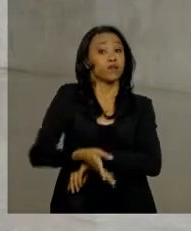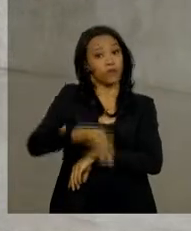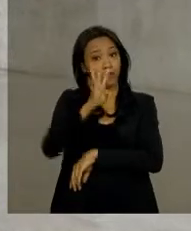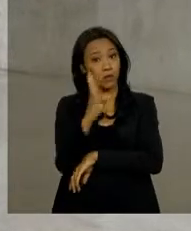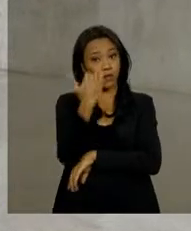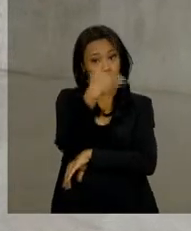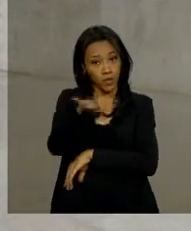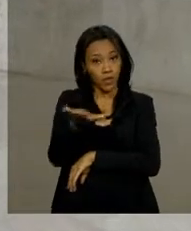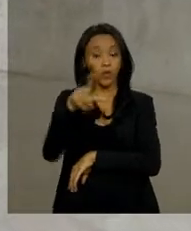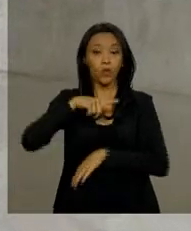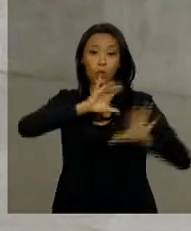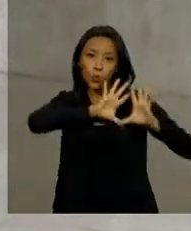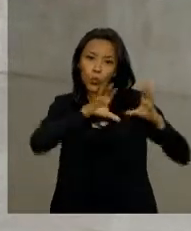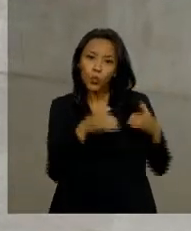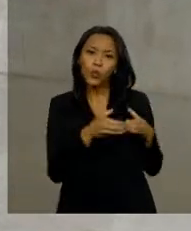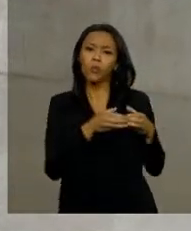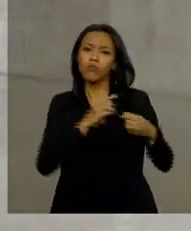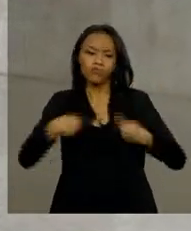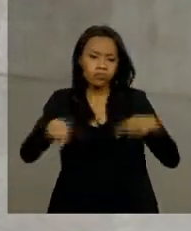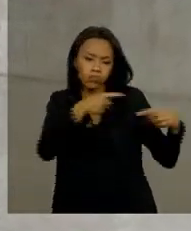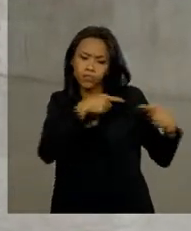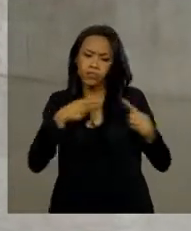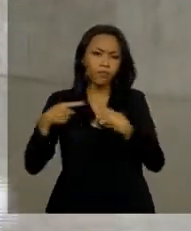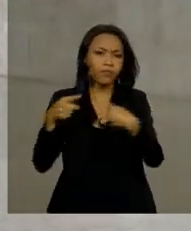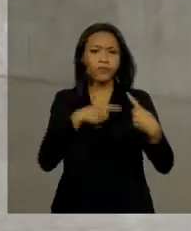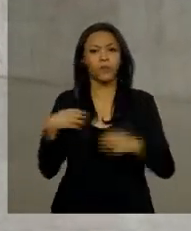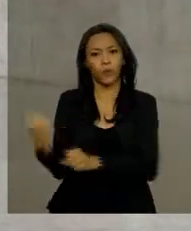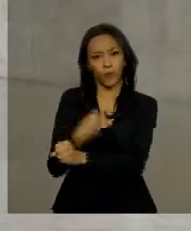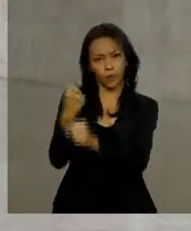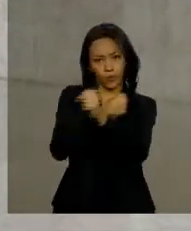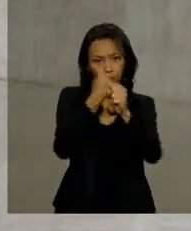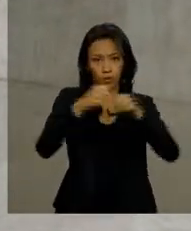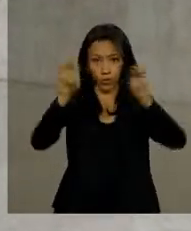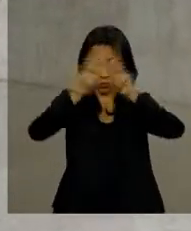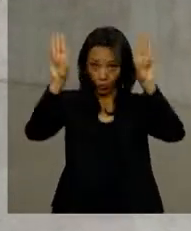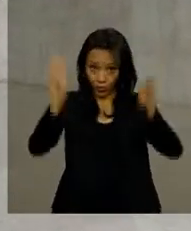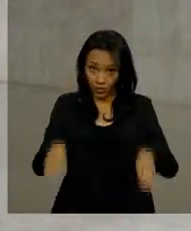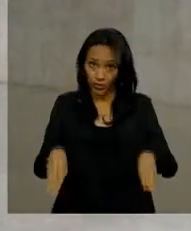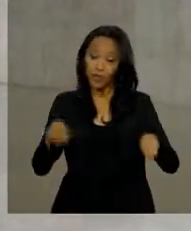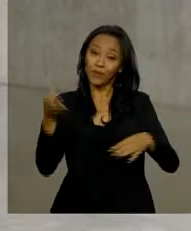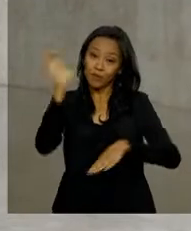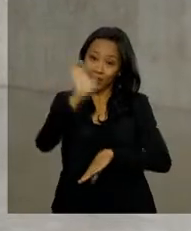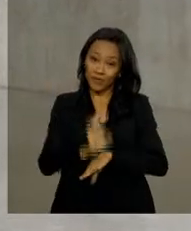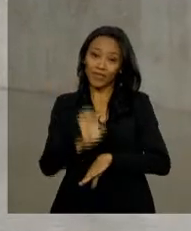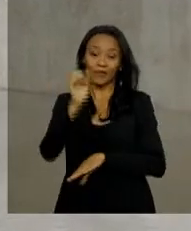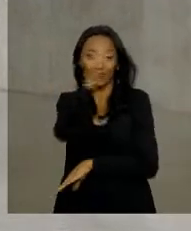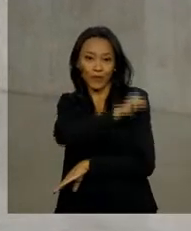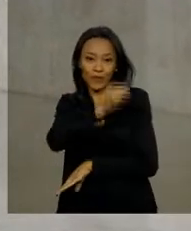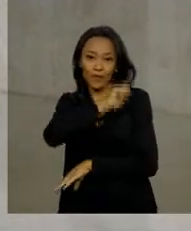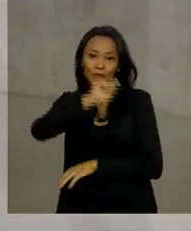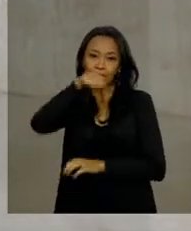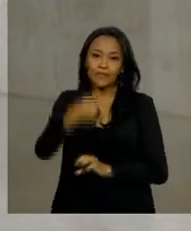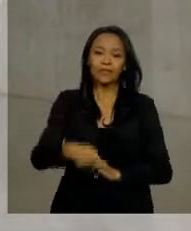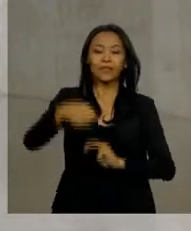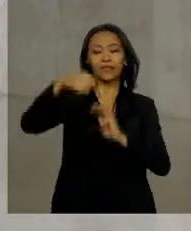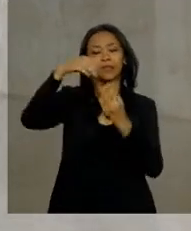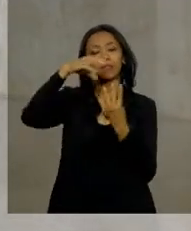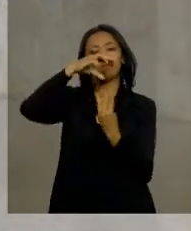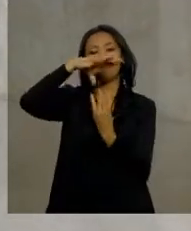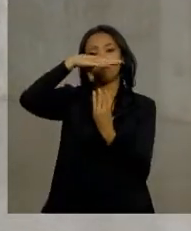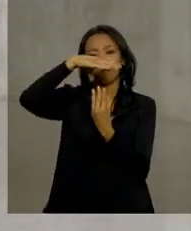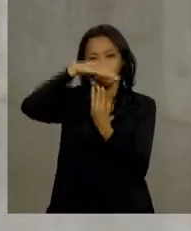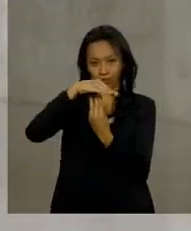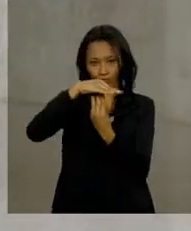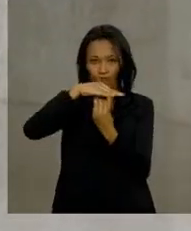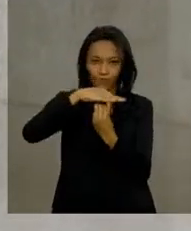com o comitê que discute a reconstrução do museu nacional no rio de janeiro que foi destruído no último domingo por um incêndio